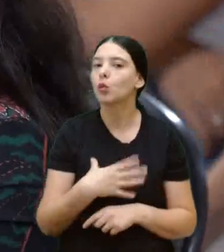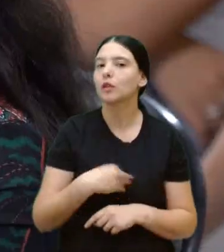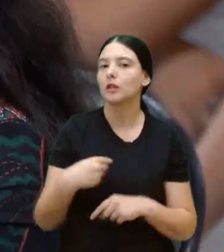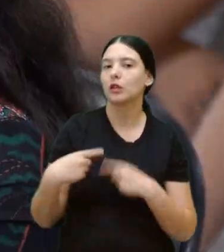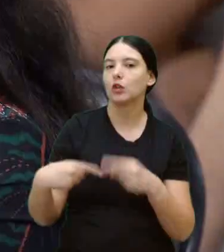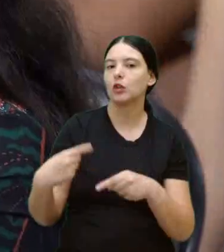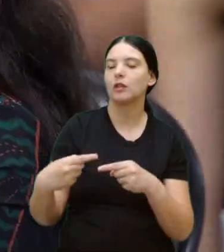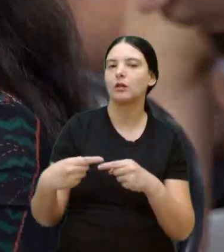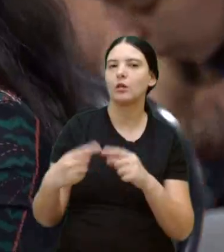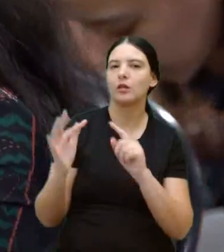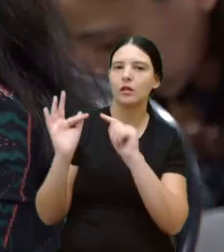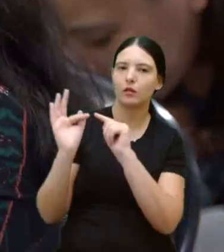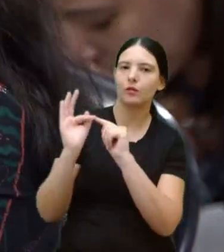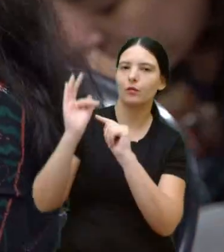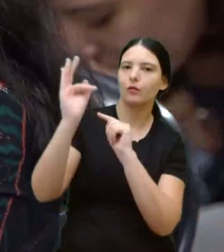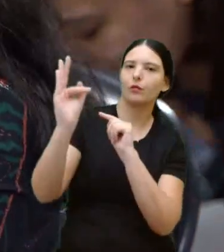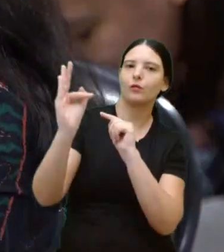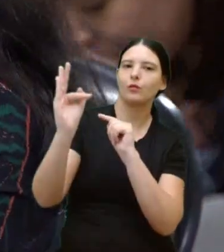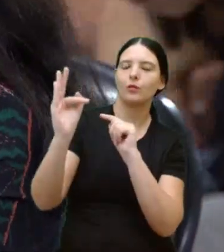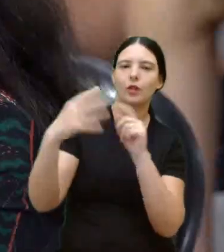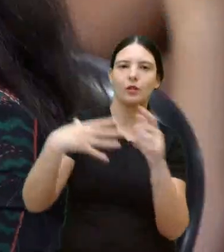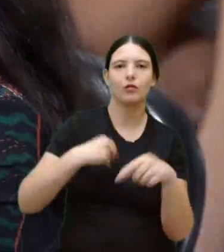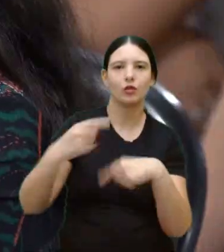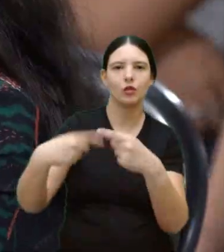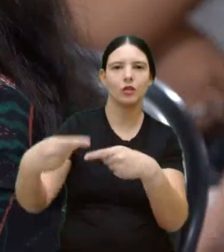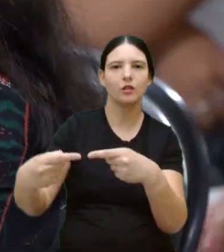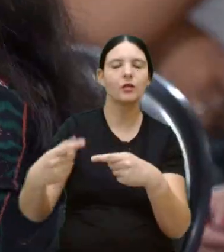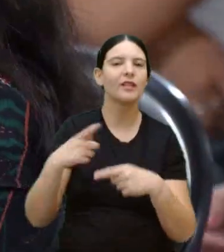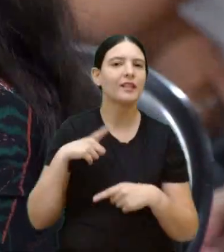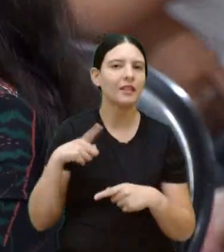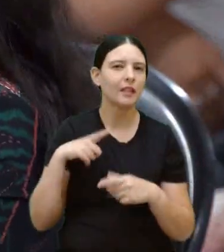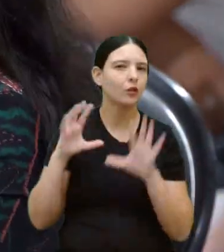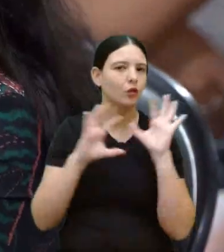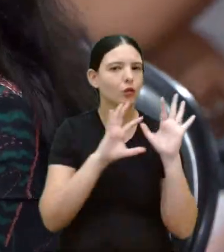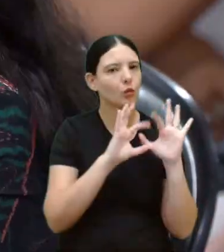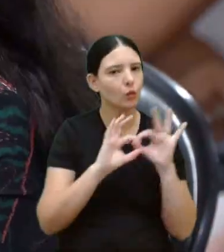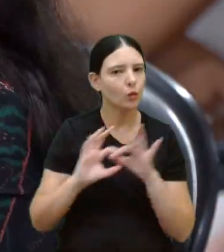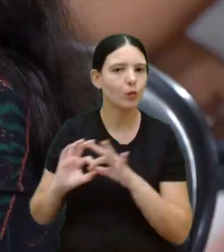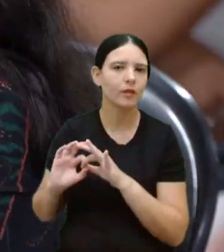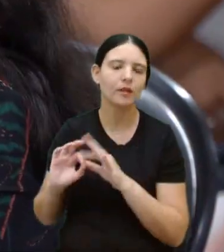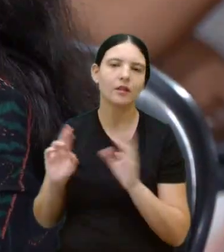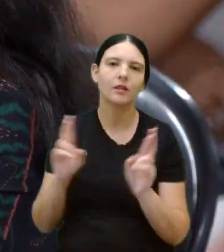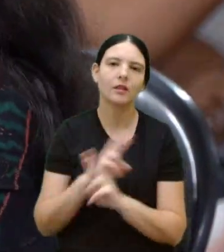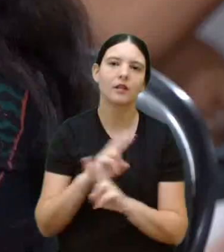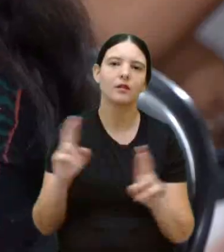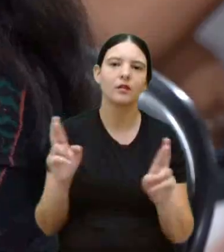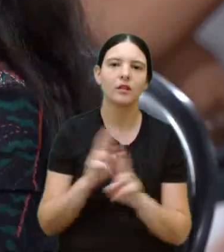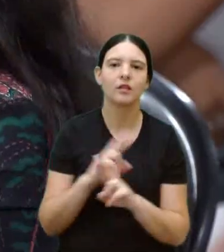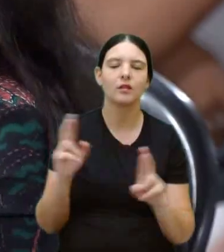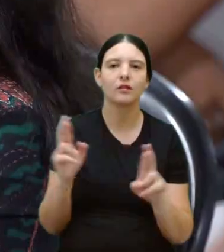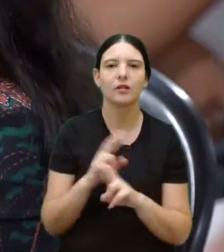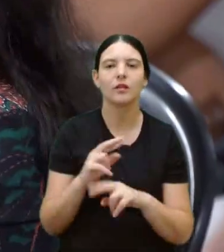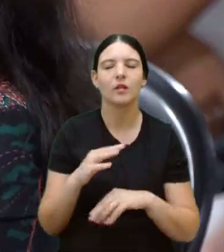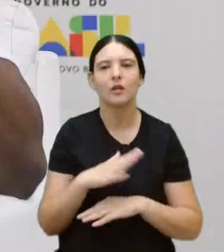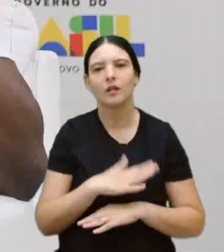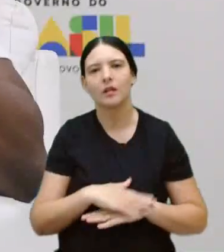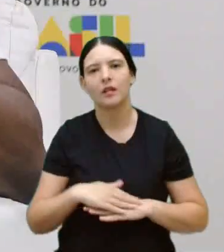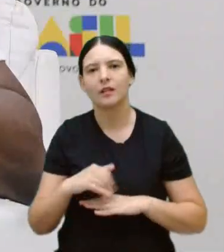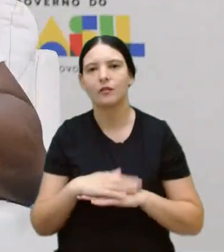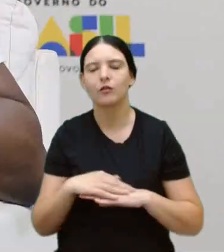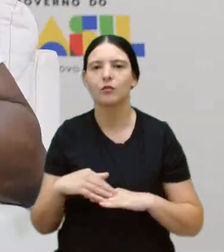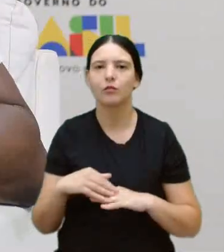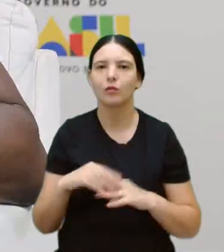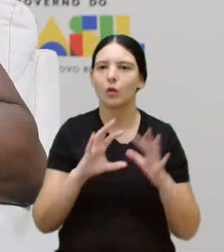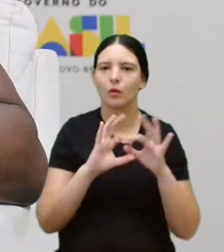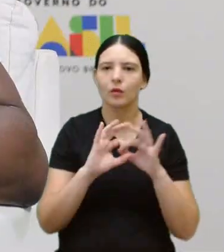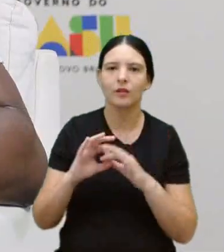futuras gerações vão ter de contexto de relações afetivas no contexto romântico? Boa noite,